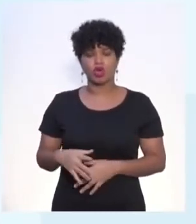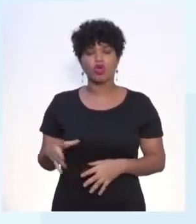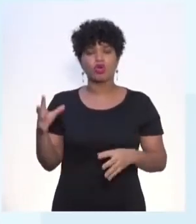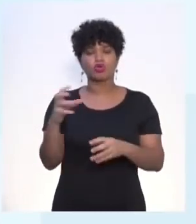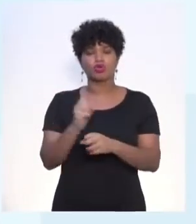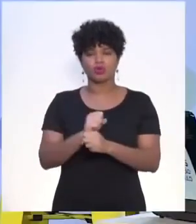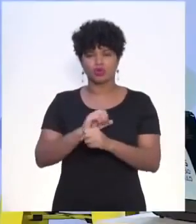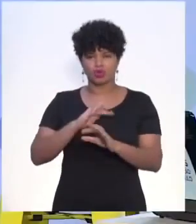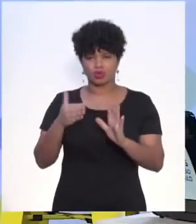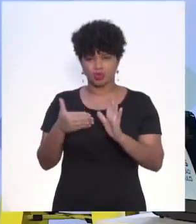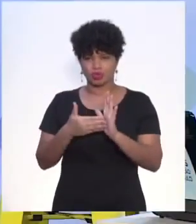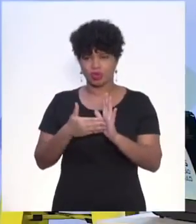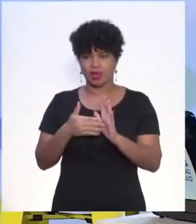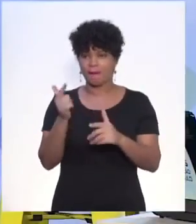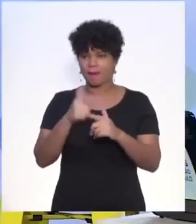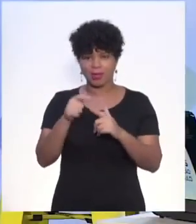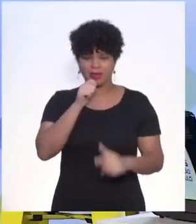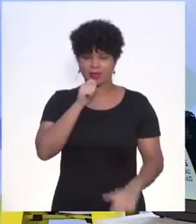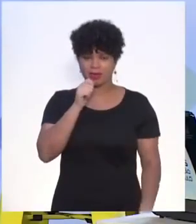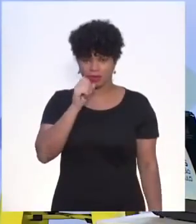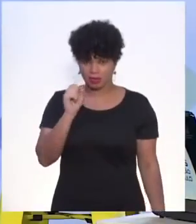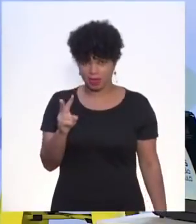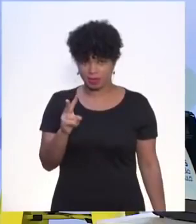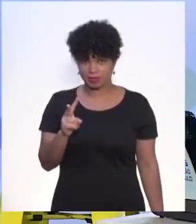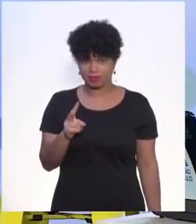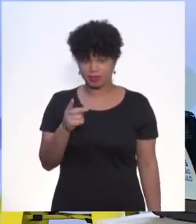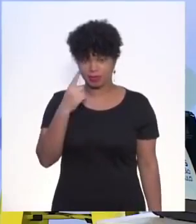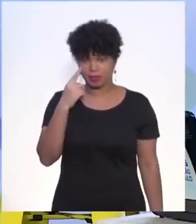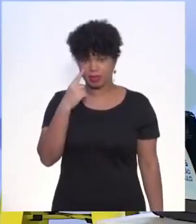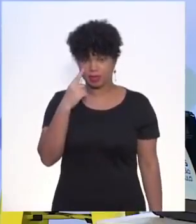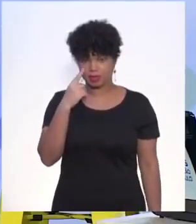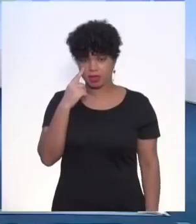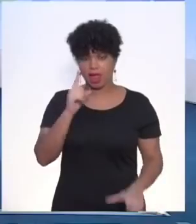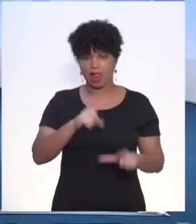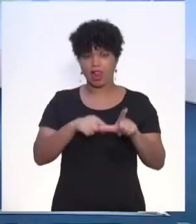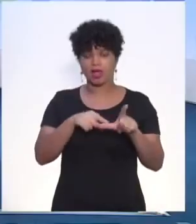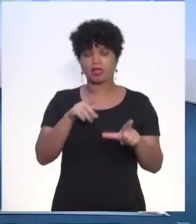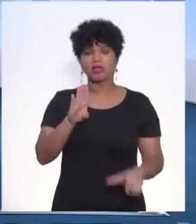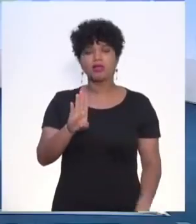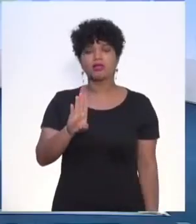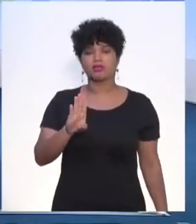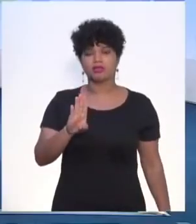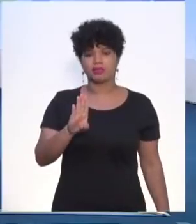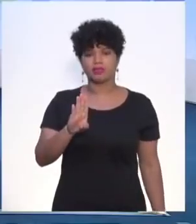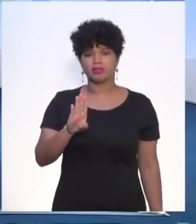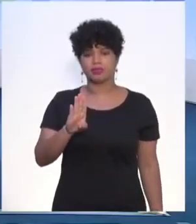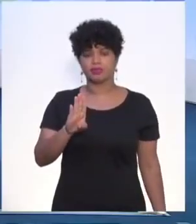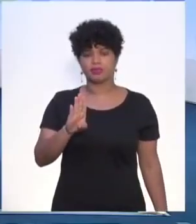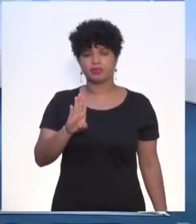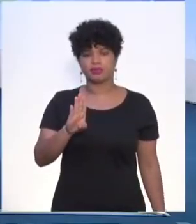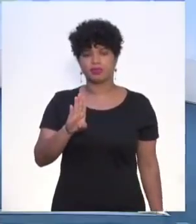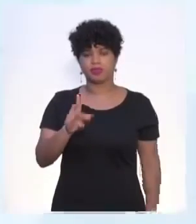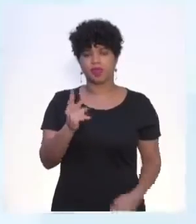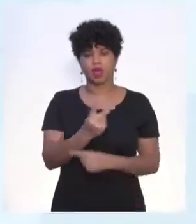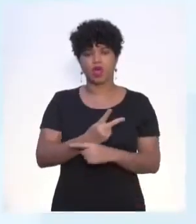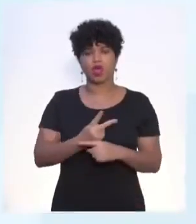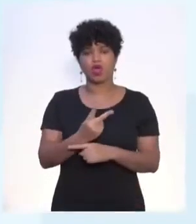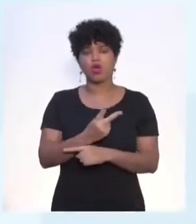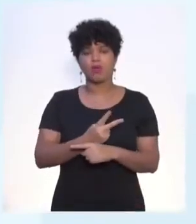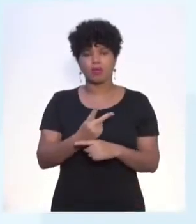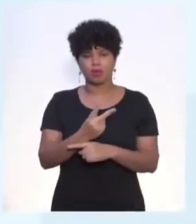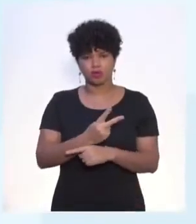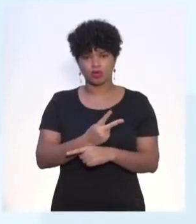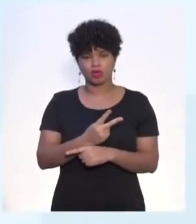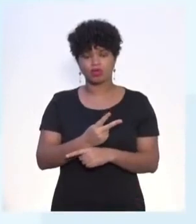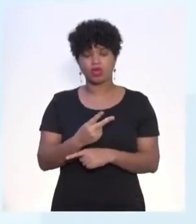Pode, sem problema nenhum. Tudo bem? Isso aí. Vamos lá para a letra B? Bora. Olha lá. Busca-se na letra B a razão entre o número